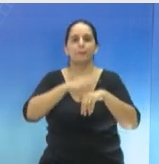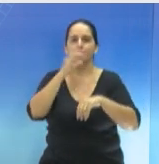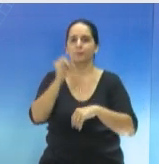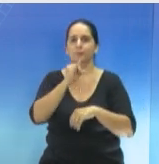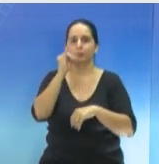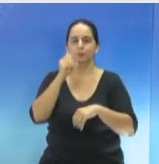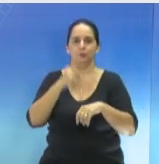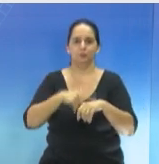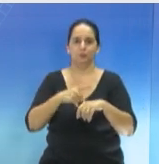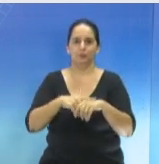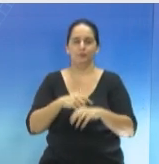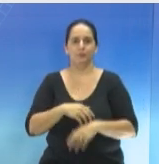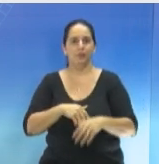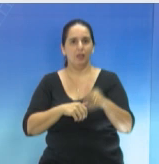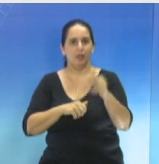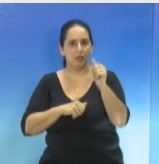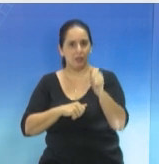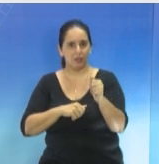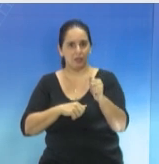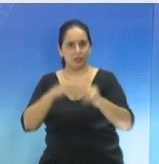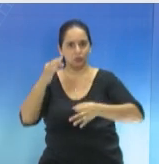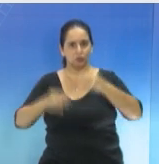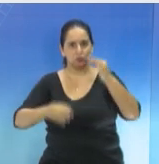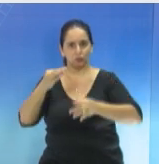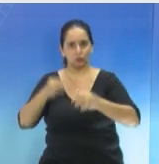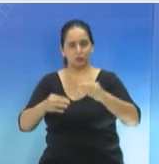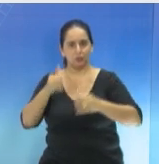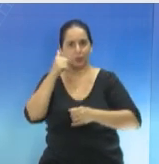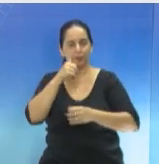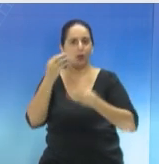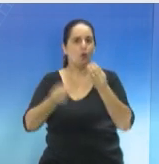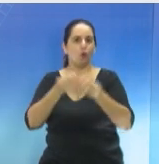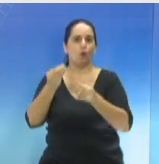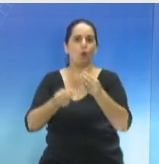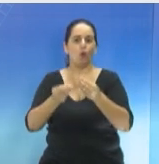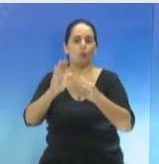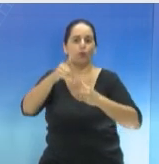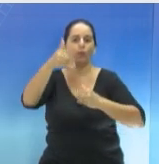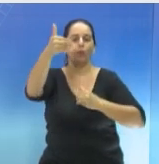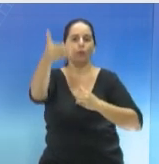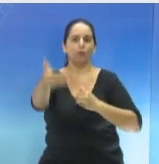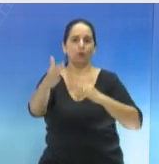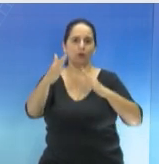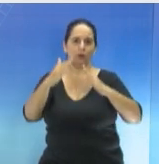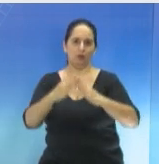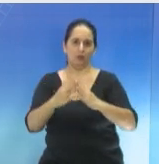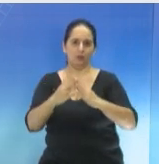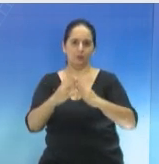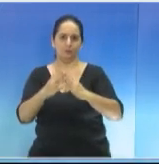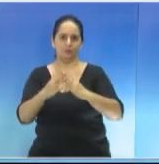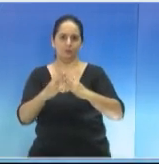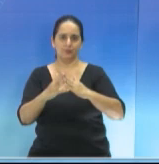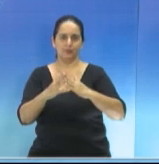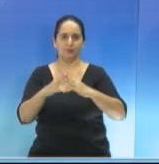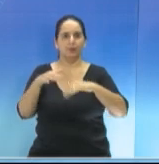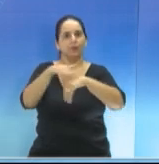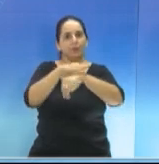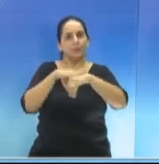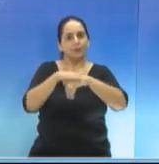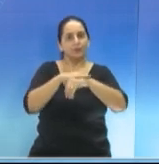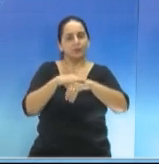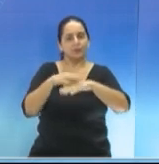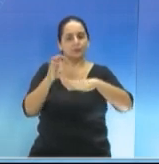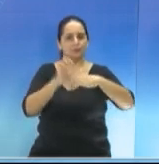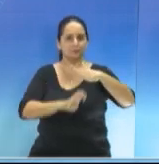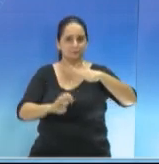A faz um julgamento da mulher fora do espaço doméstico? Elas estavam numa fábrica, vocês perceberam, conversando,